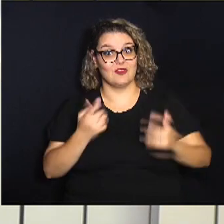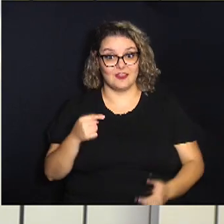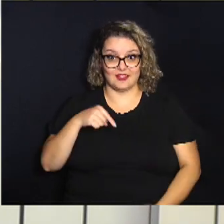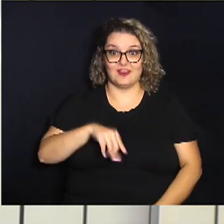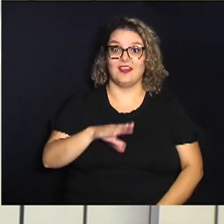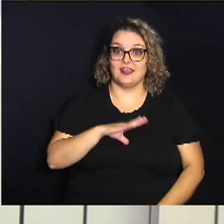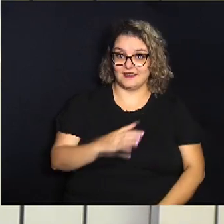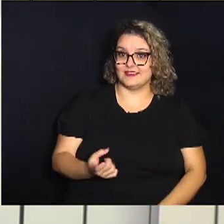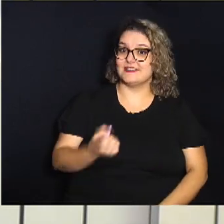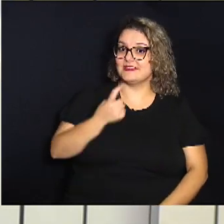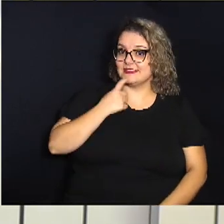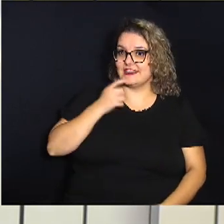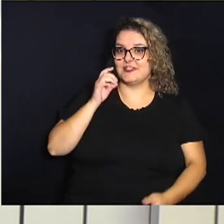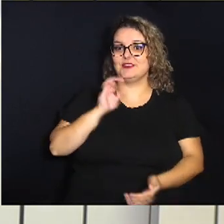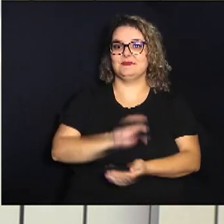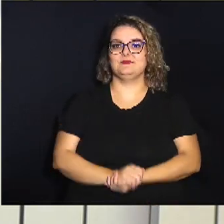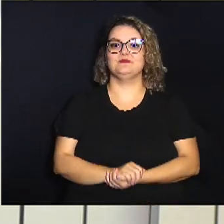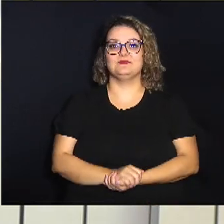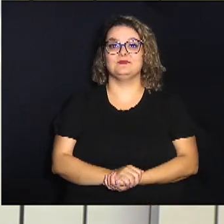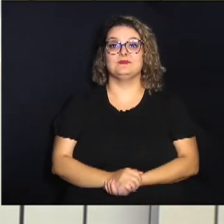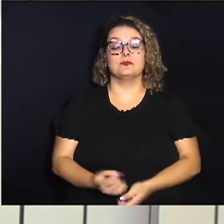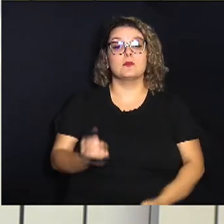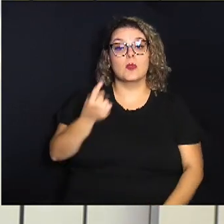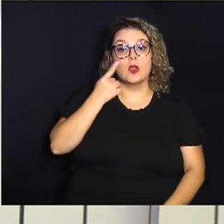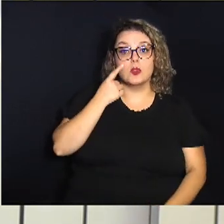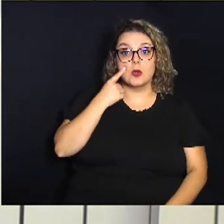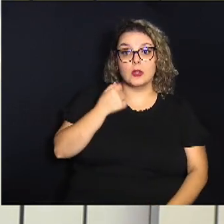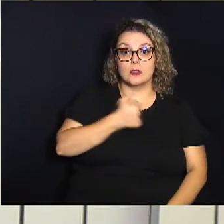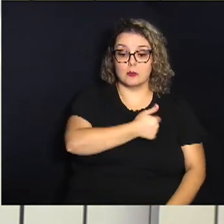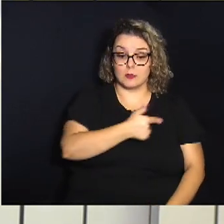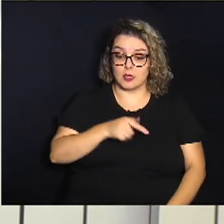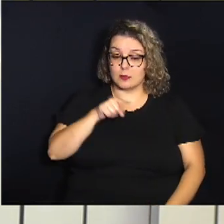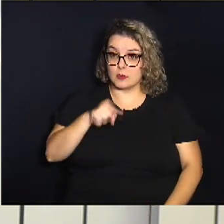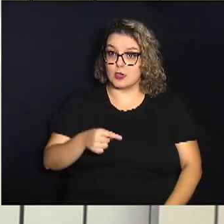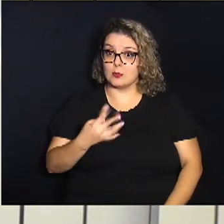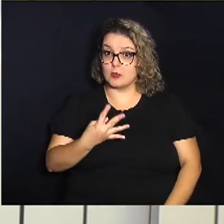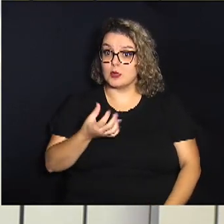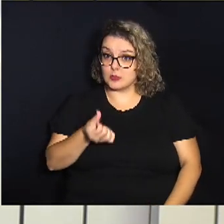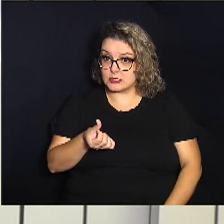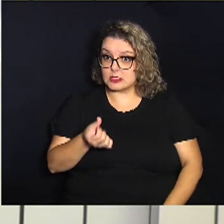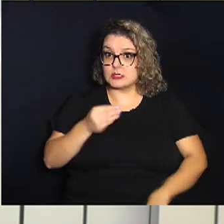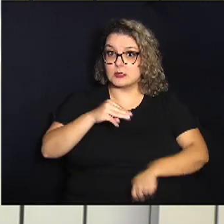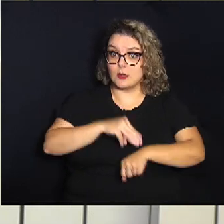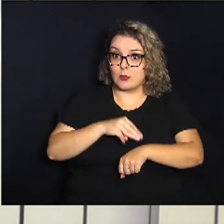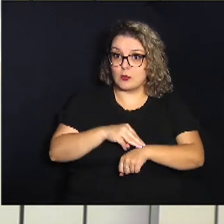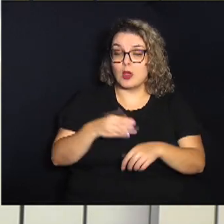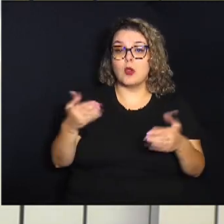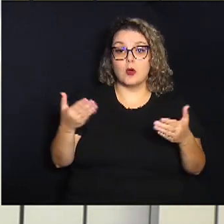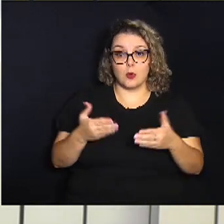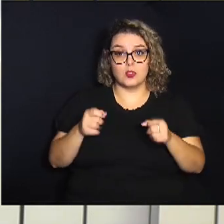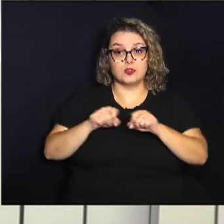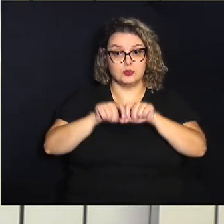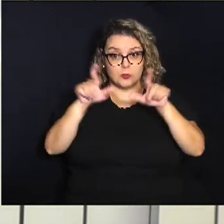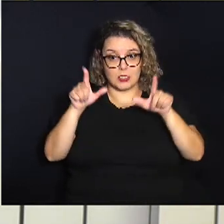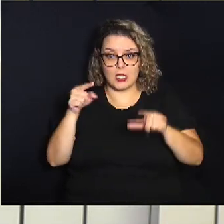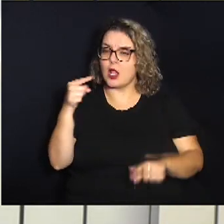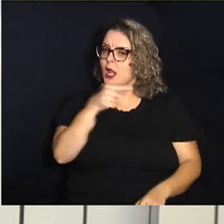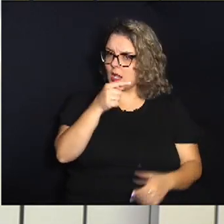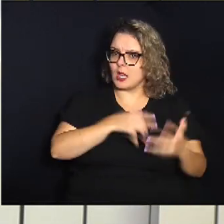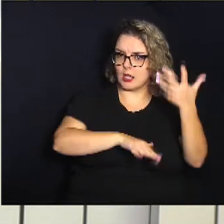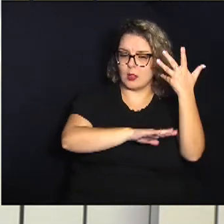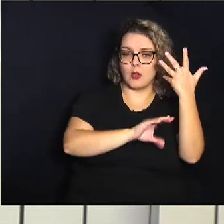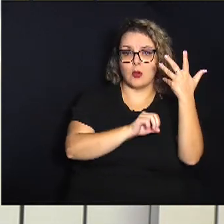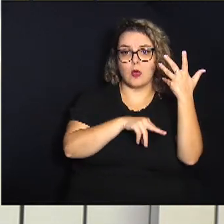para a nossa cidade e olha só meio dia mais 46 minutos hoje pela manhã lá na praça da